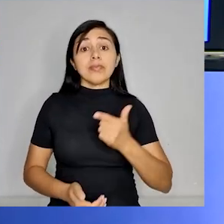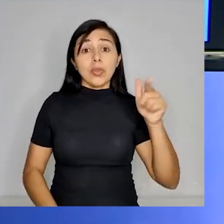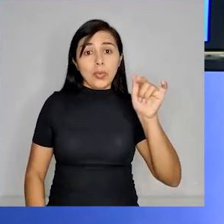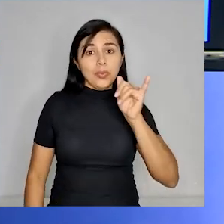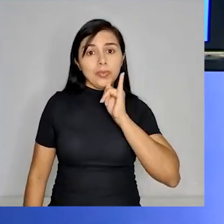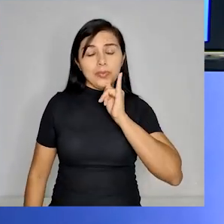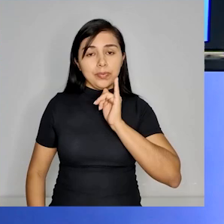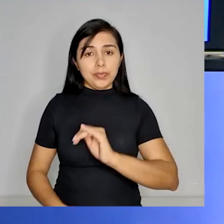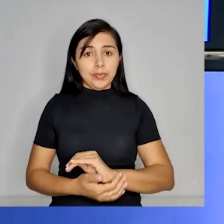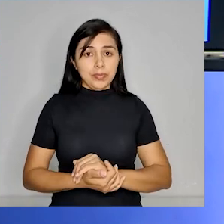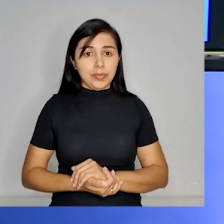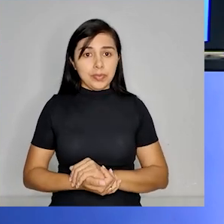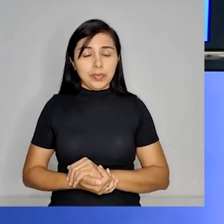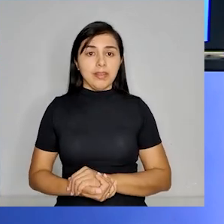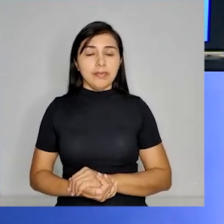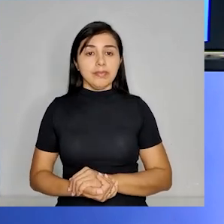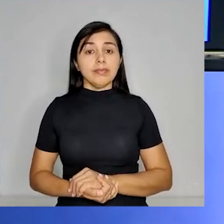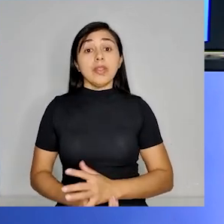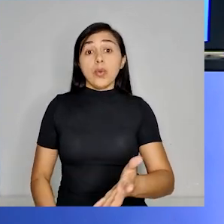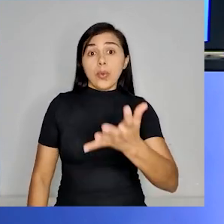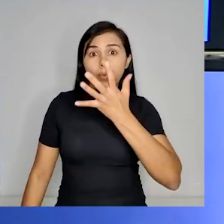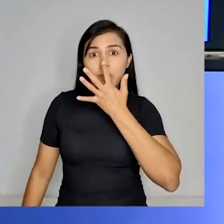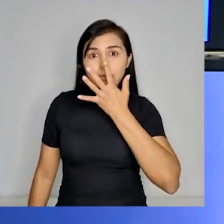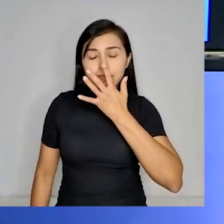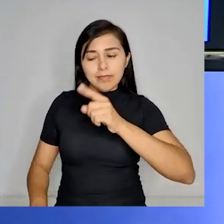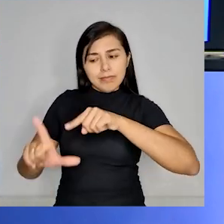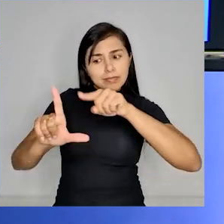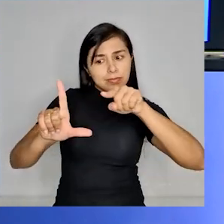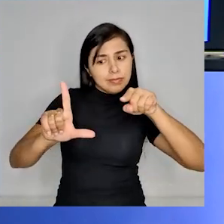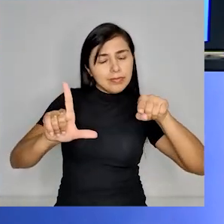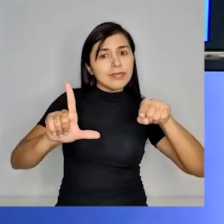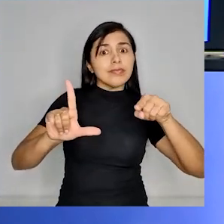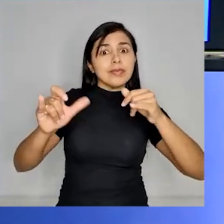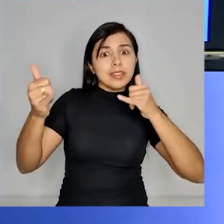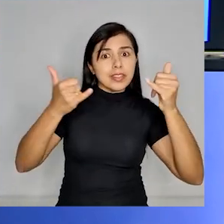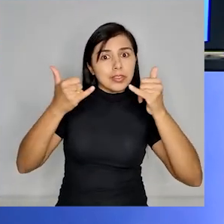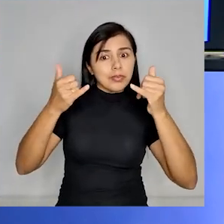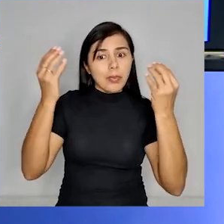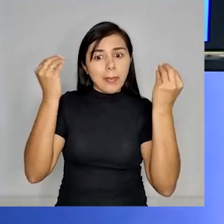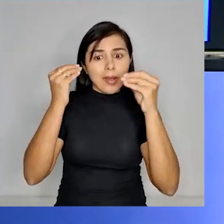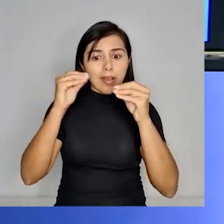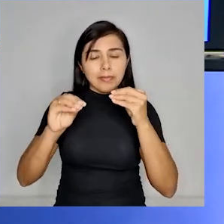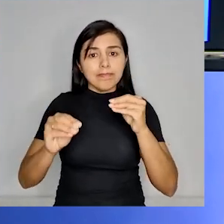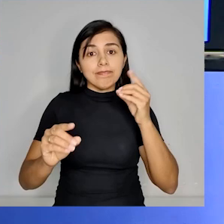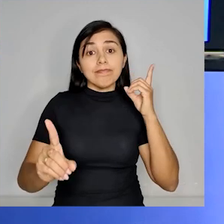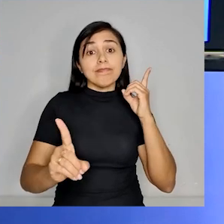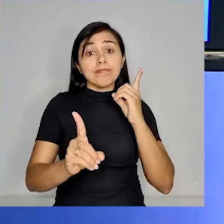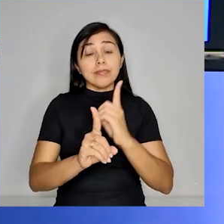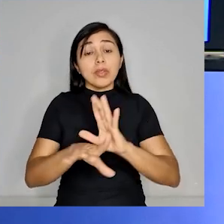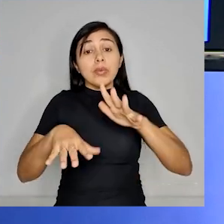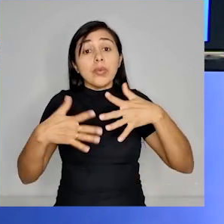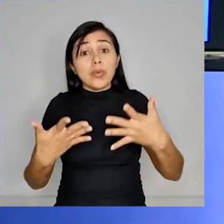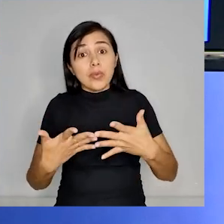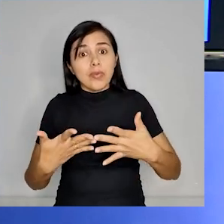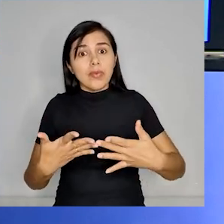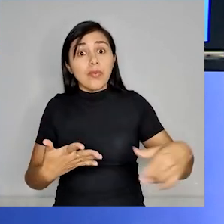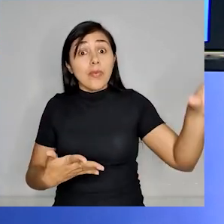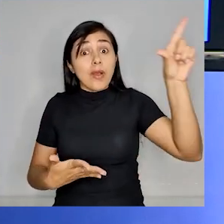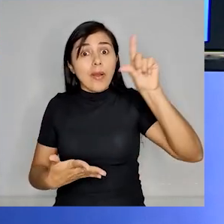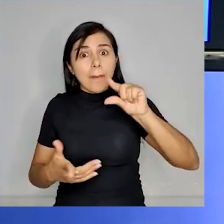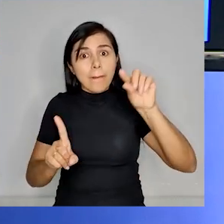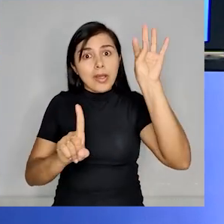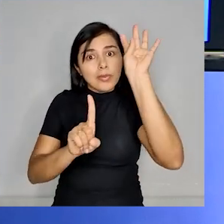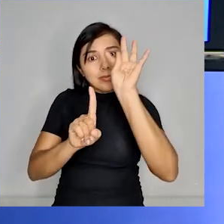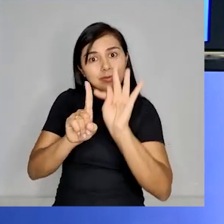Vamos aqui para mais um exercício. Observando o gráfico e os dados coletados, identifique a menor